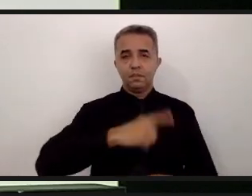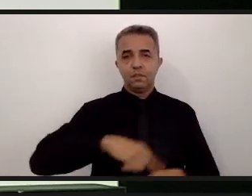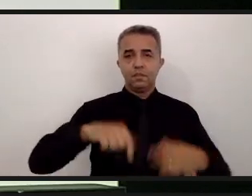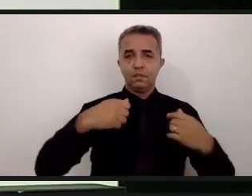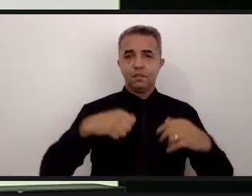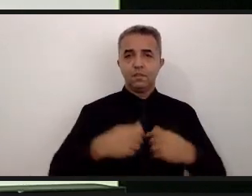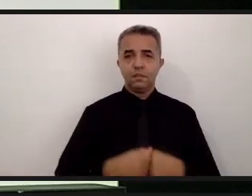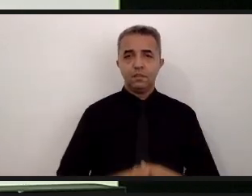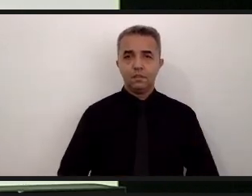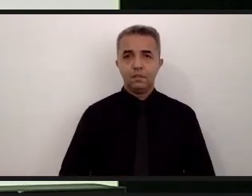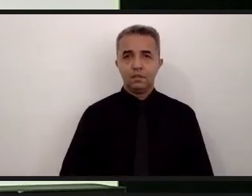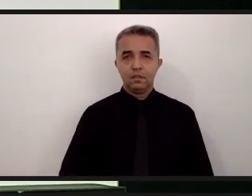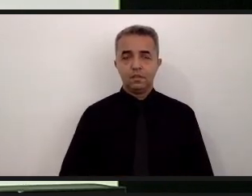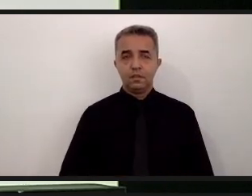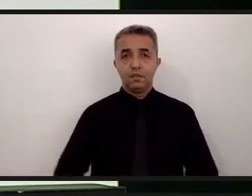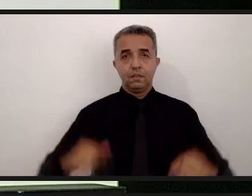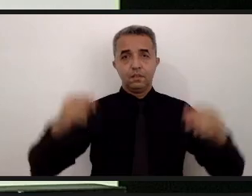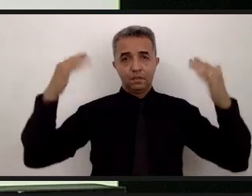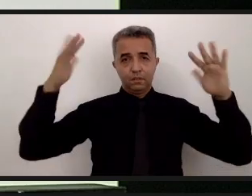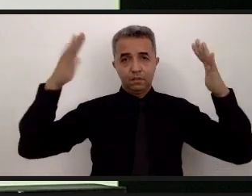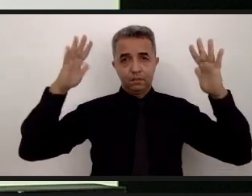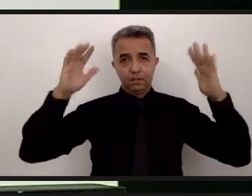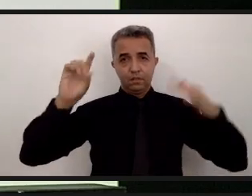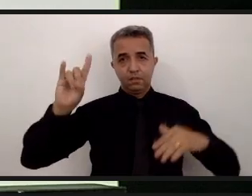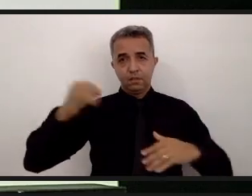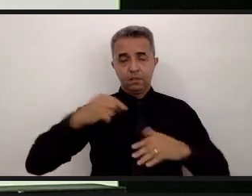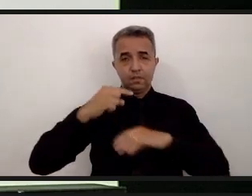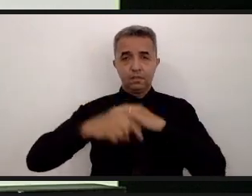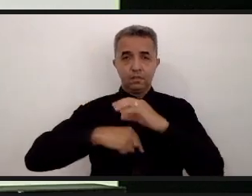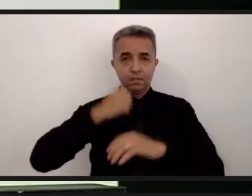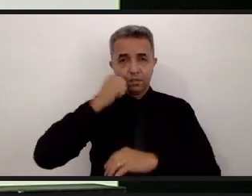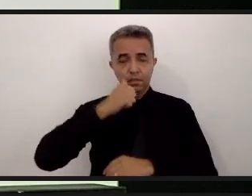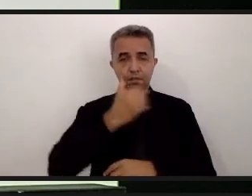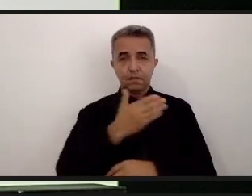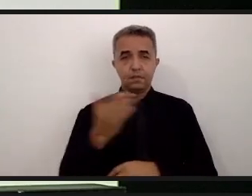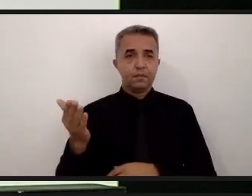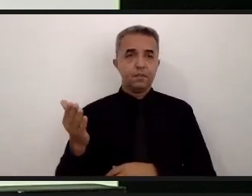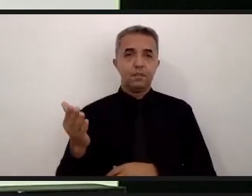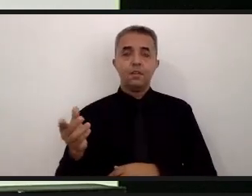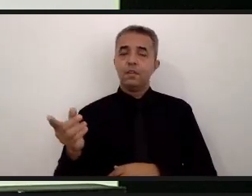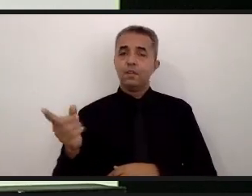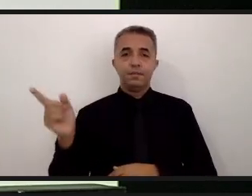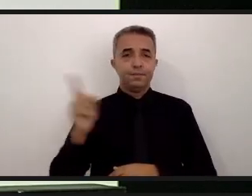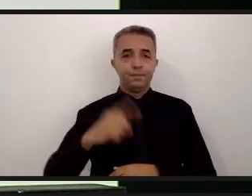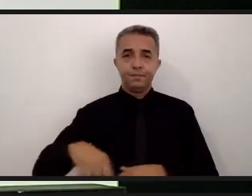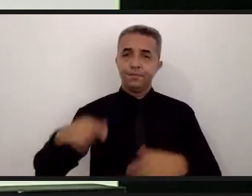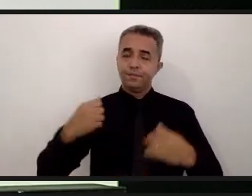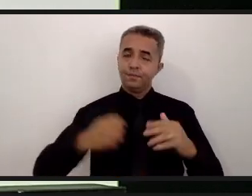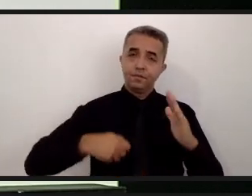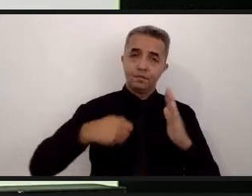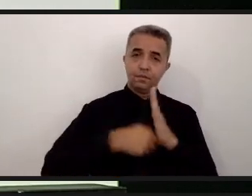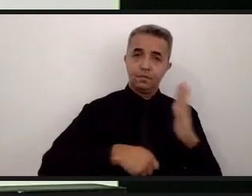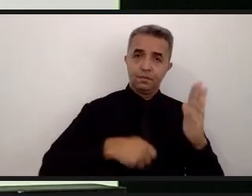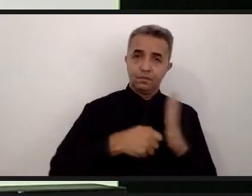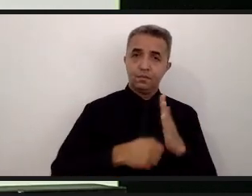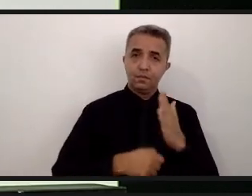uma simples comemoração no Dia Internacional da Mulher, devemos lutar para reduzir as condições de